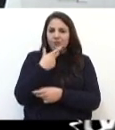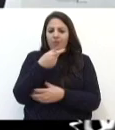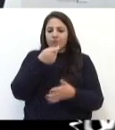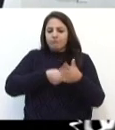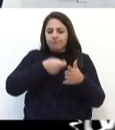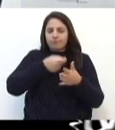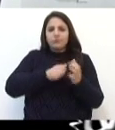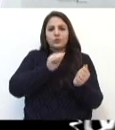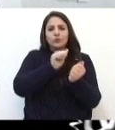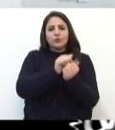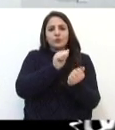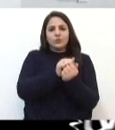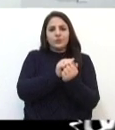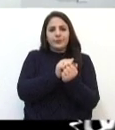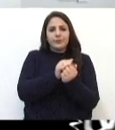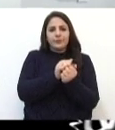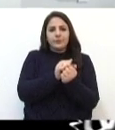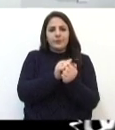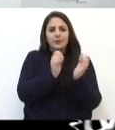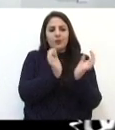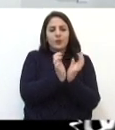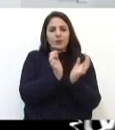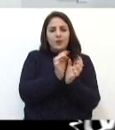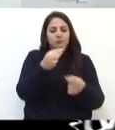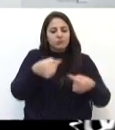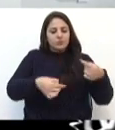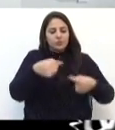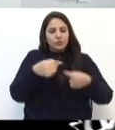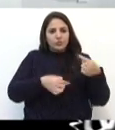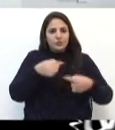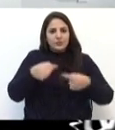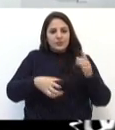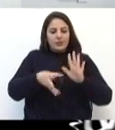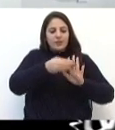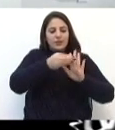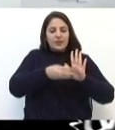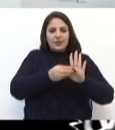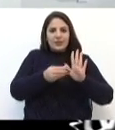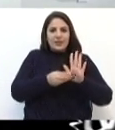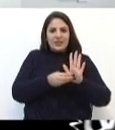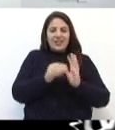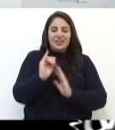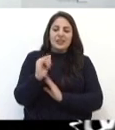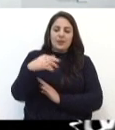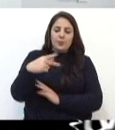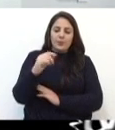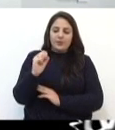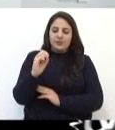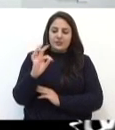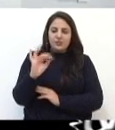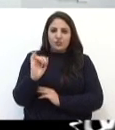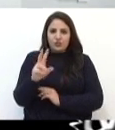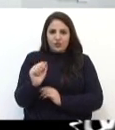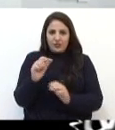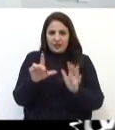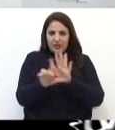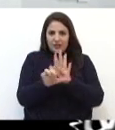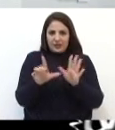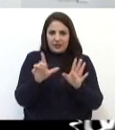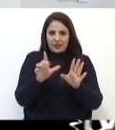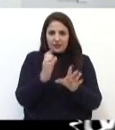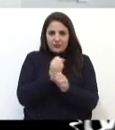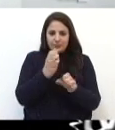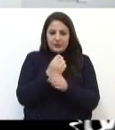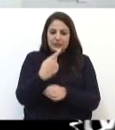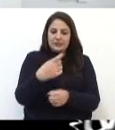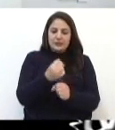apelo aos colegas, que na discussão das emendas impositivas da lei orçamentária desse ano, nós vamos